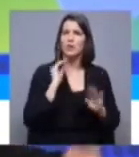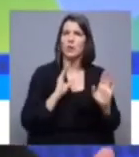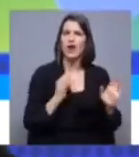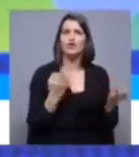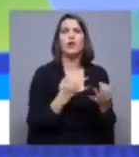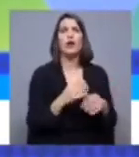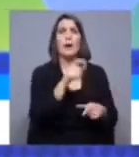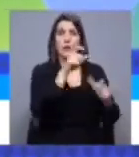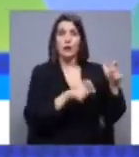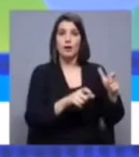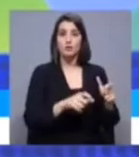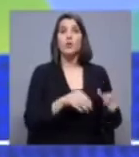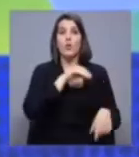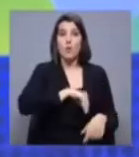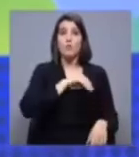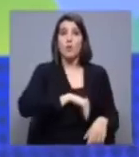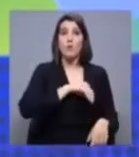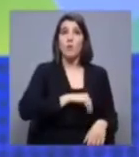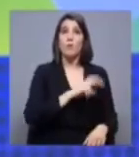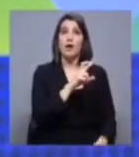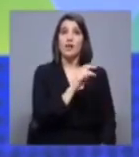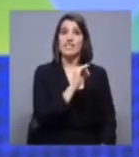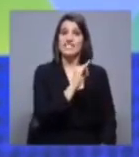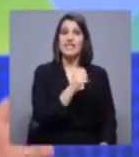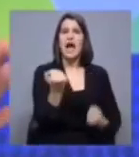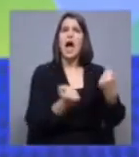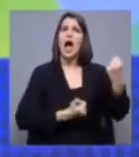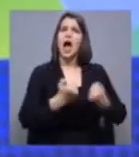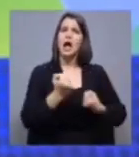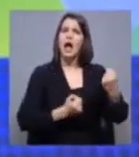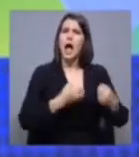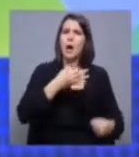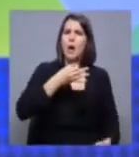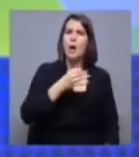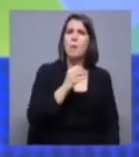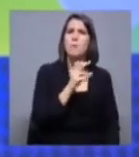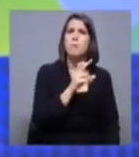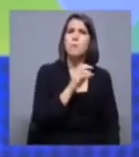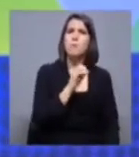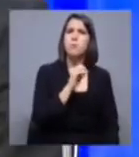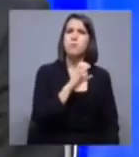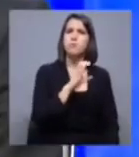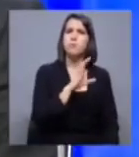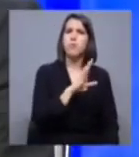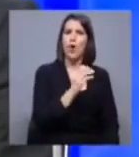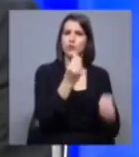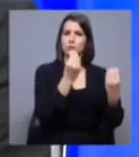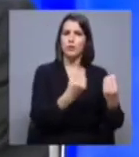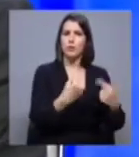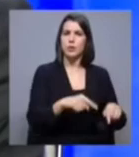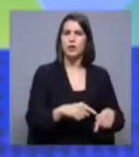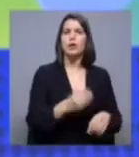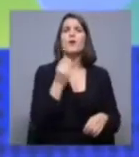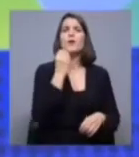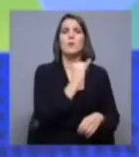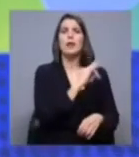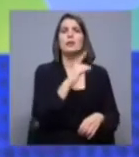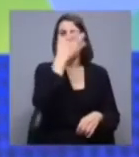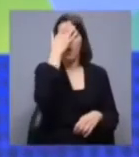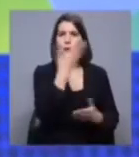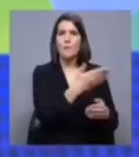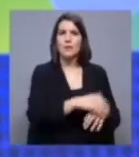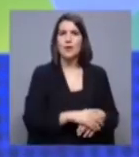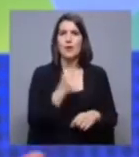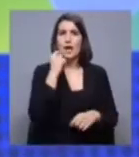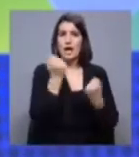de que havia indivíduos a receber rendimentos sociais que andavam de Porsche. E, portanto, isto foi ontem publicado. O que é que a Iniciativa Liberal diz sobre isso?